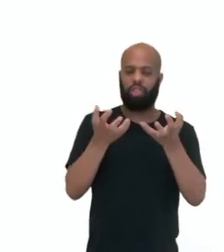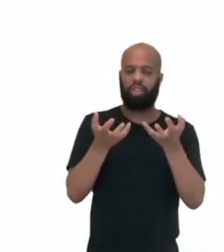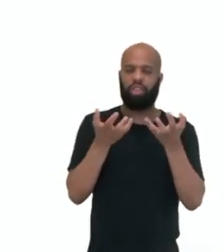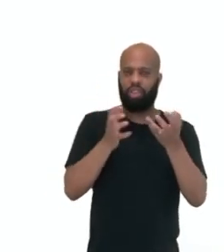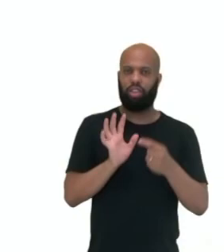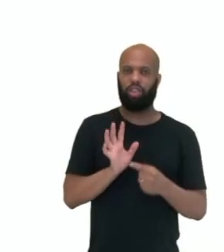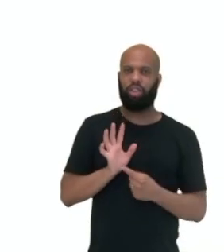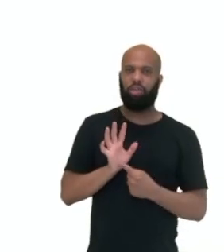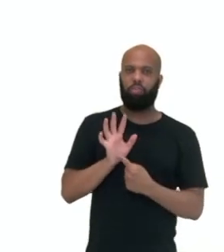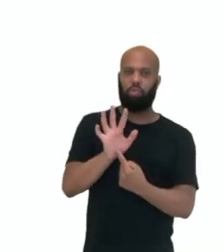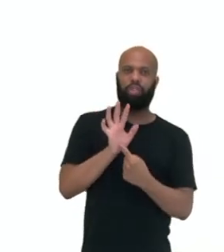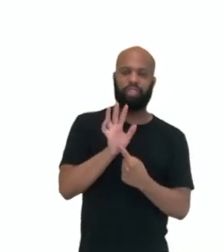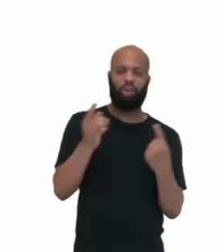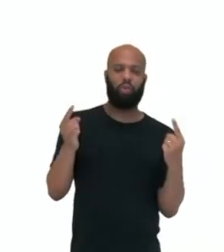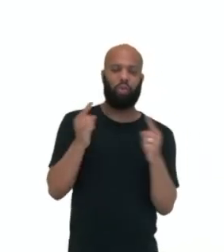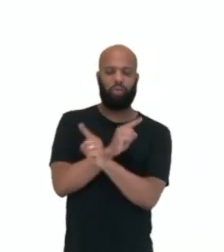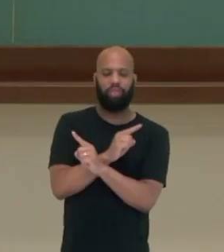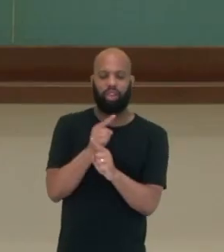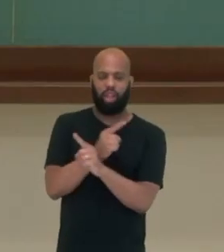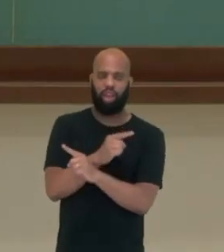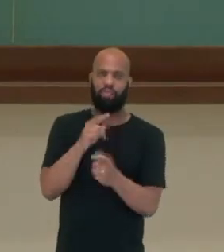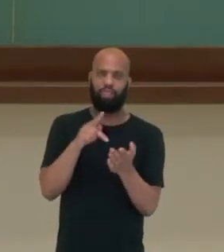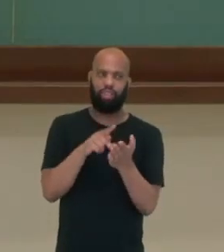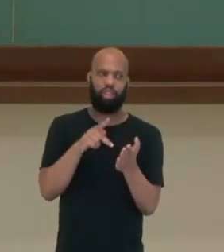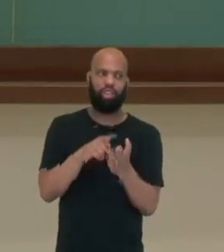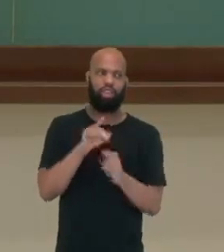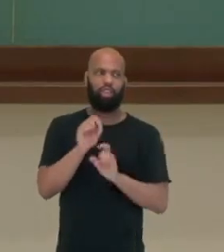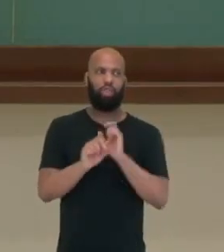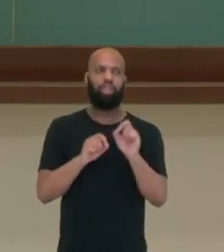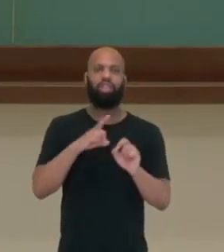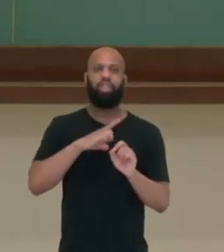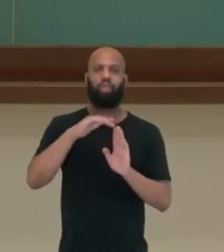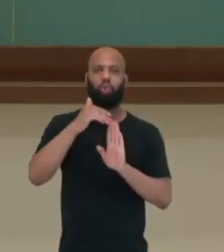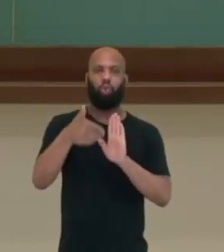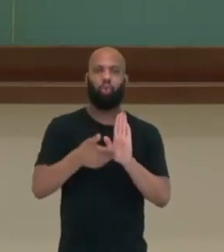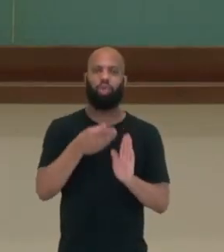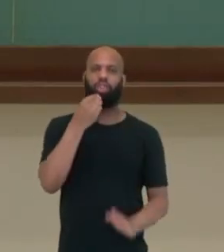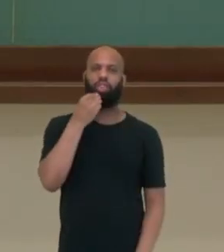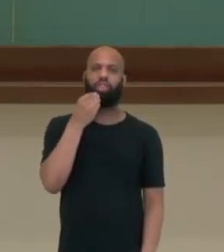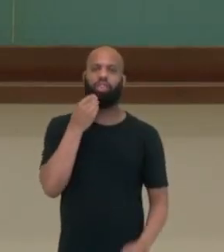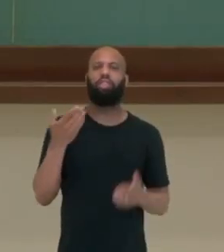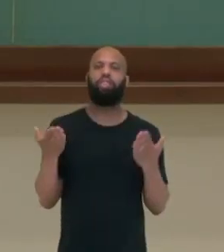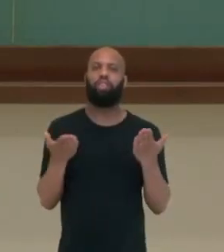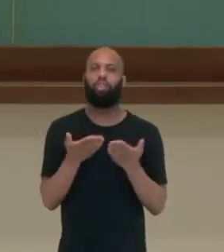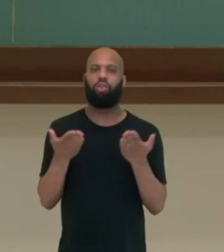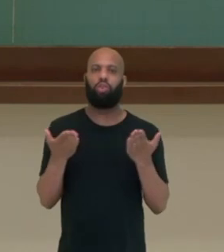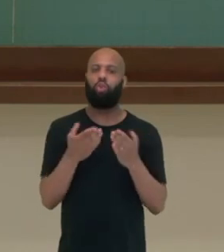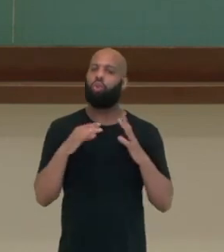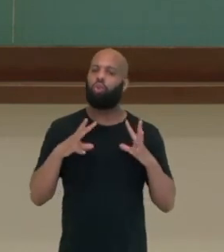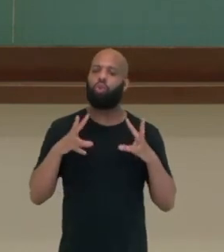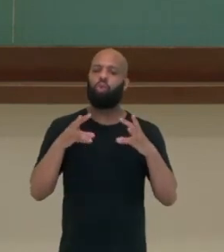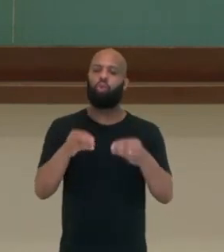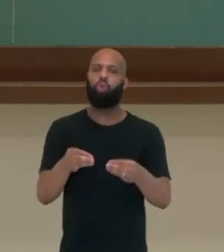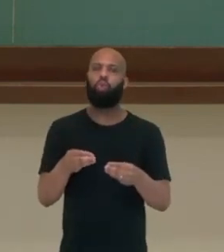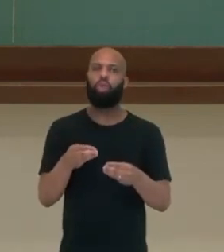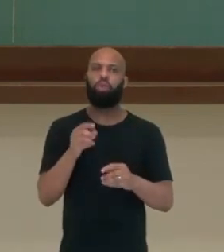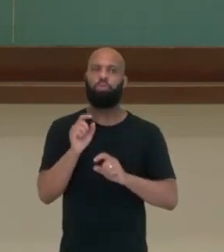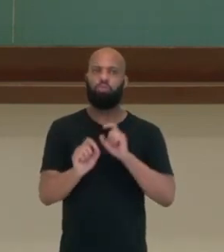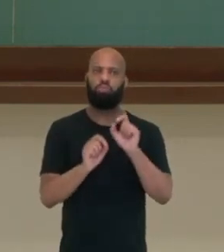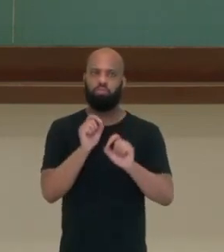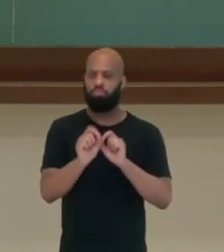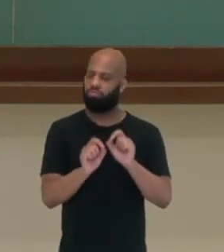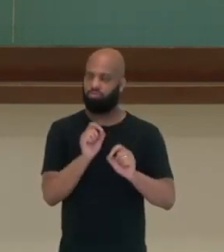nele seja contrariada. Então aqui tem todas essas possibilidades, que todas elas são